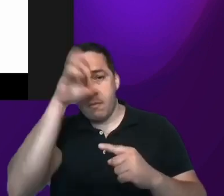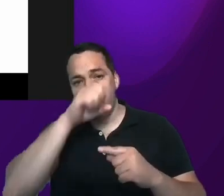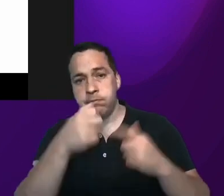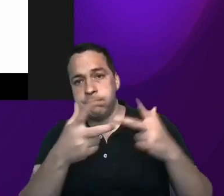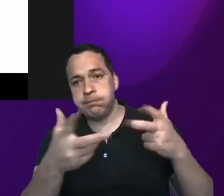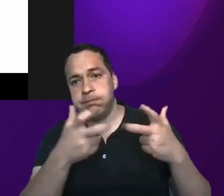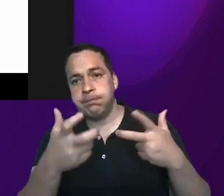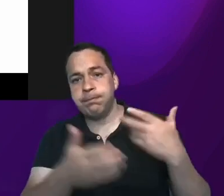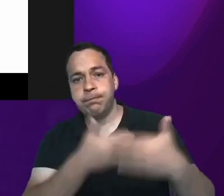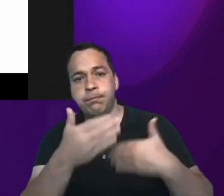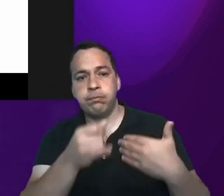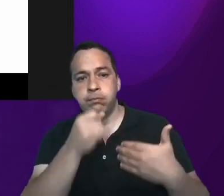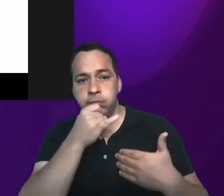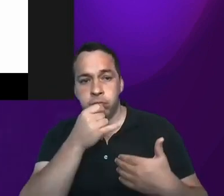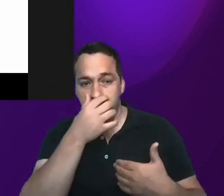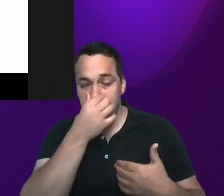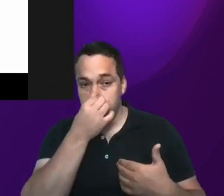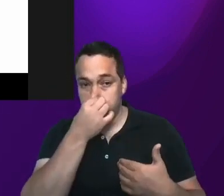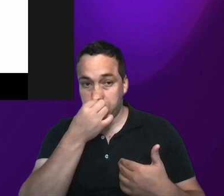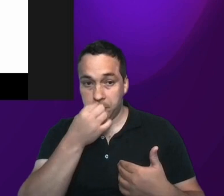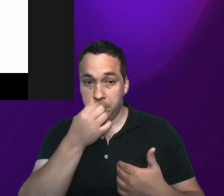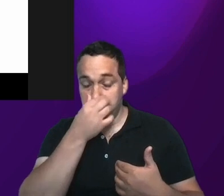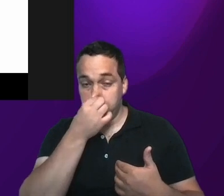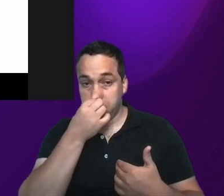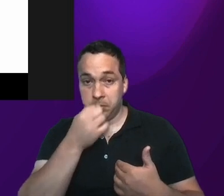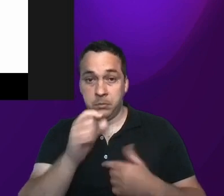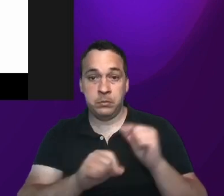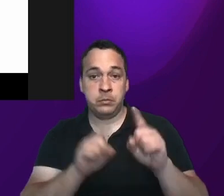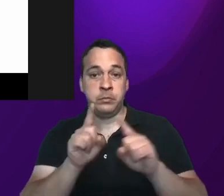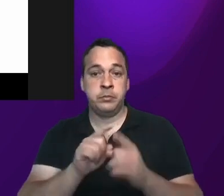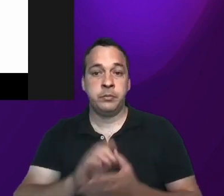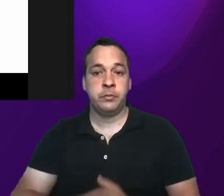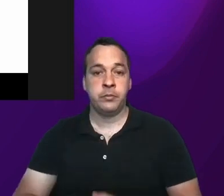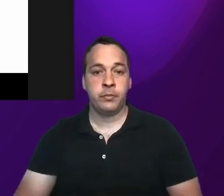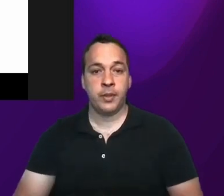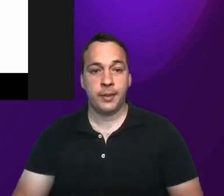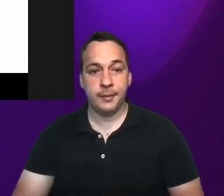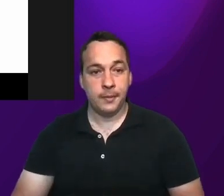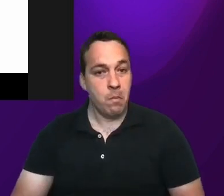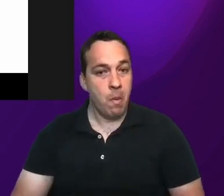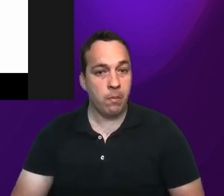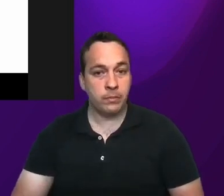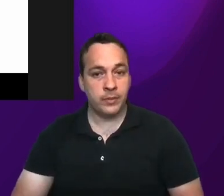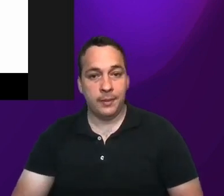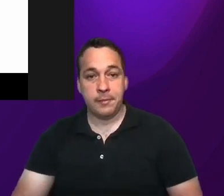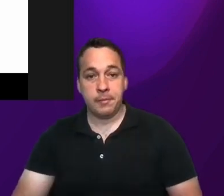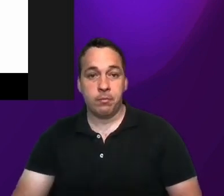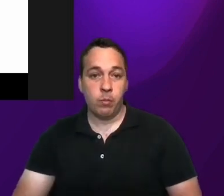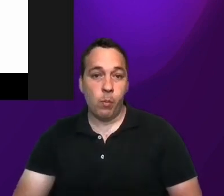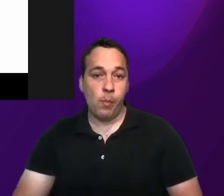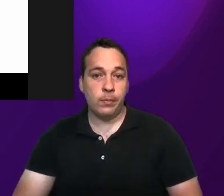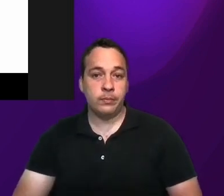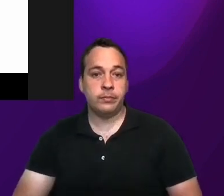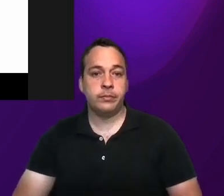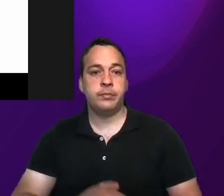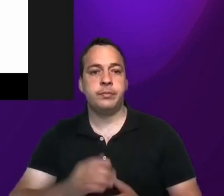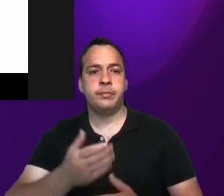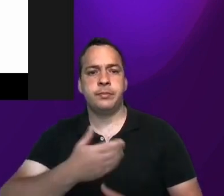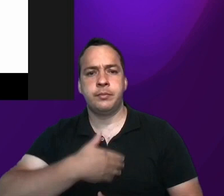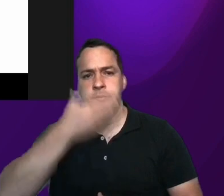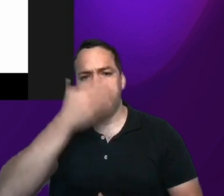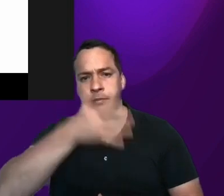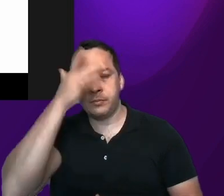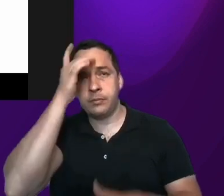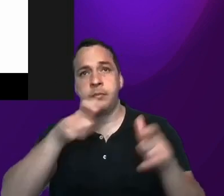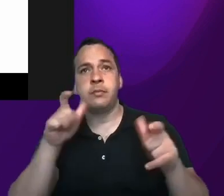Uma avaliação preliminar desse estudo, só uma avaliação cross-sectional desse estudo, também mostrou que os pacientes com